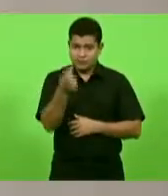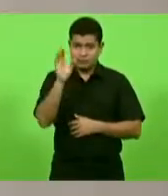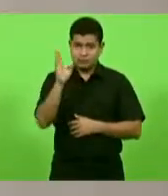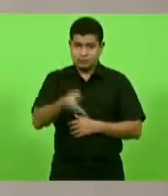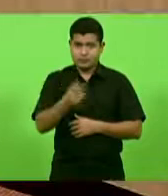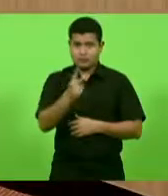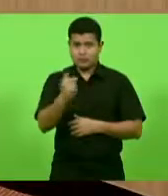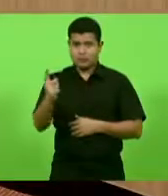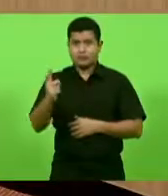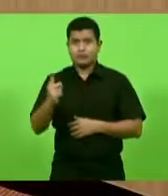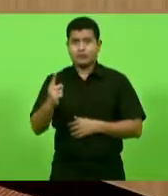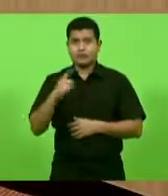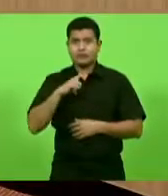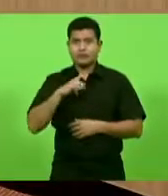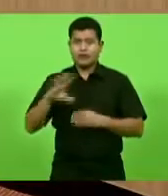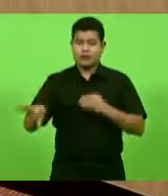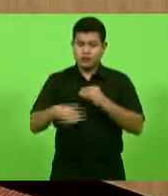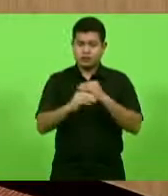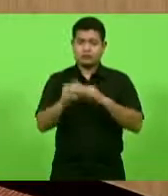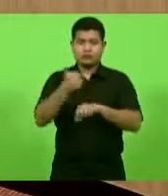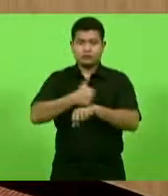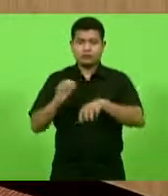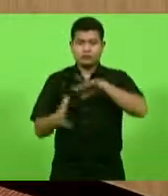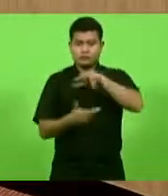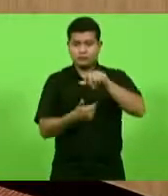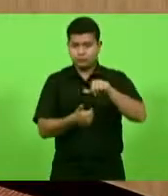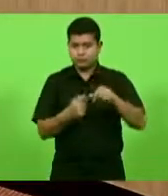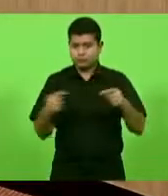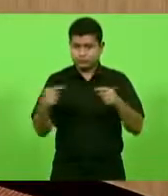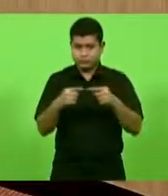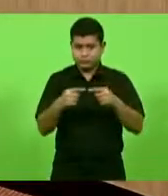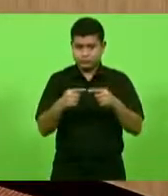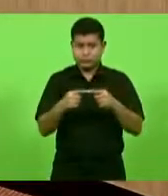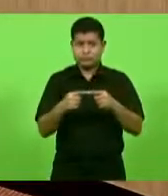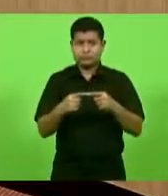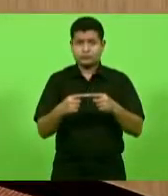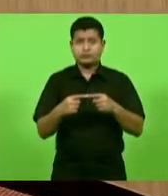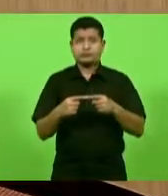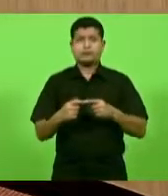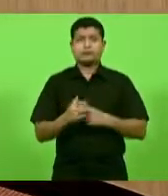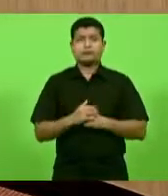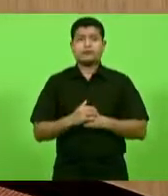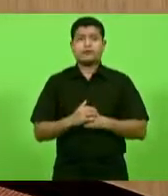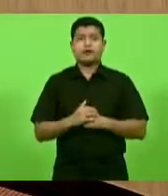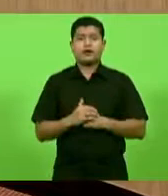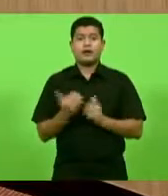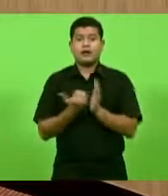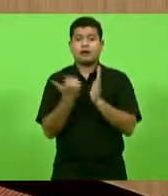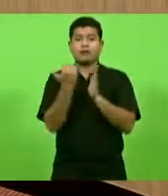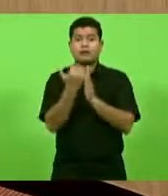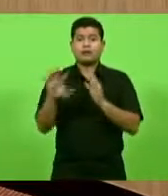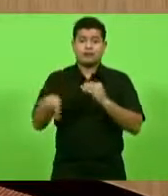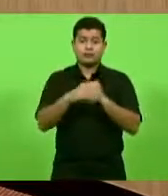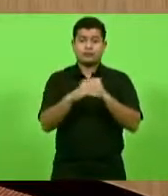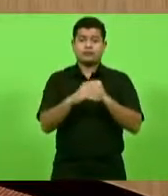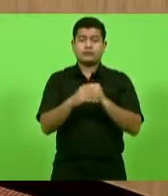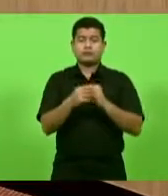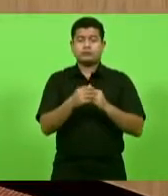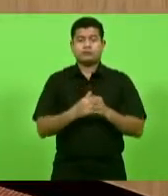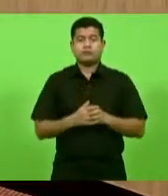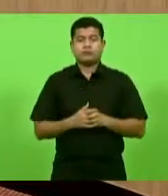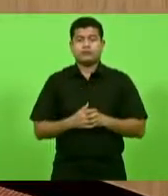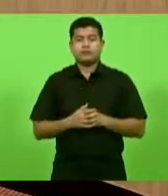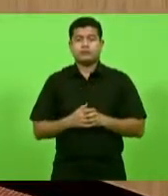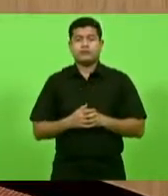a emenda substitutiva global. Senhor presidente, englobadas adicionais. Com a emenda substitutiva global, as